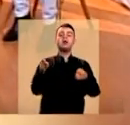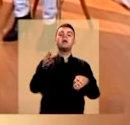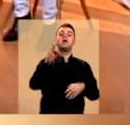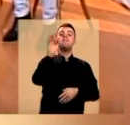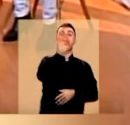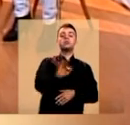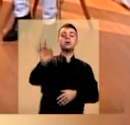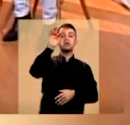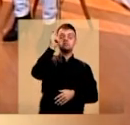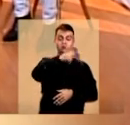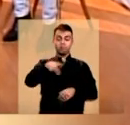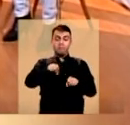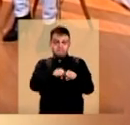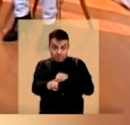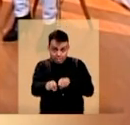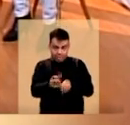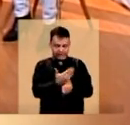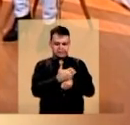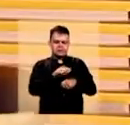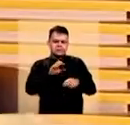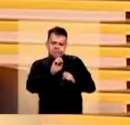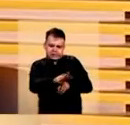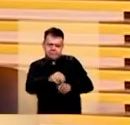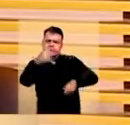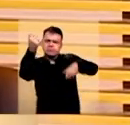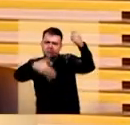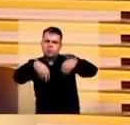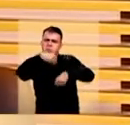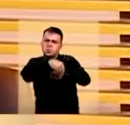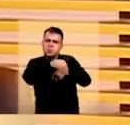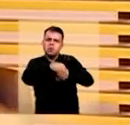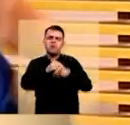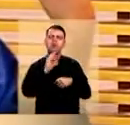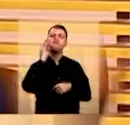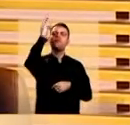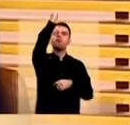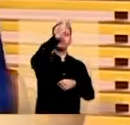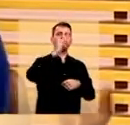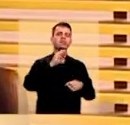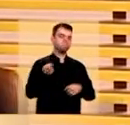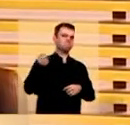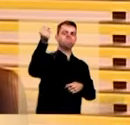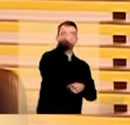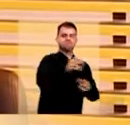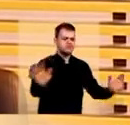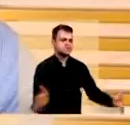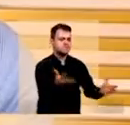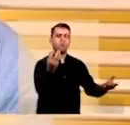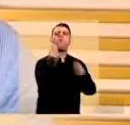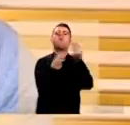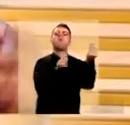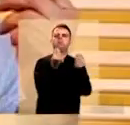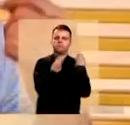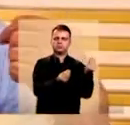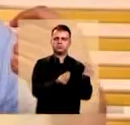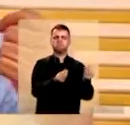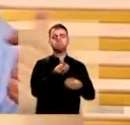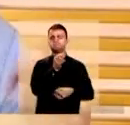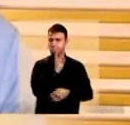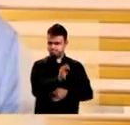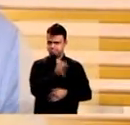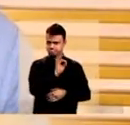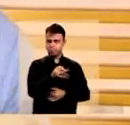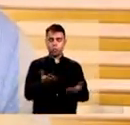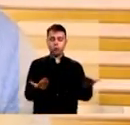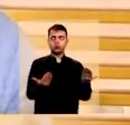professores. E como é que deve ser isso, então, para que esse professor seja mais uma fonte de estímulo para esse aluno? Exatamente, porque a gente fala